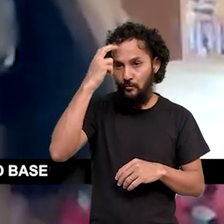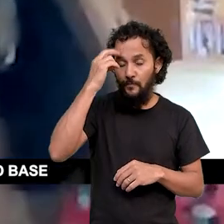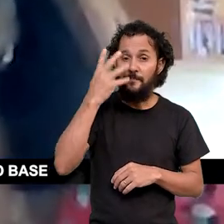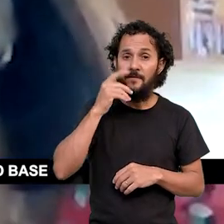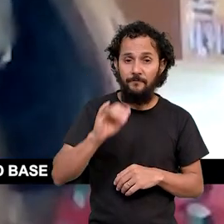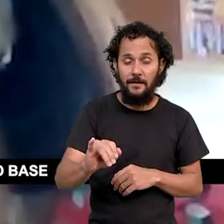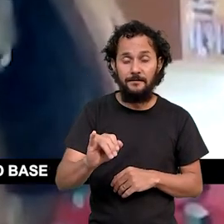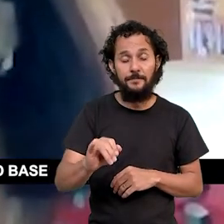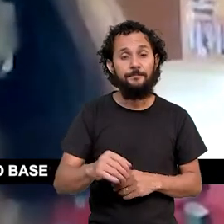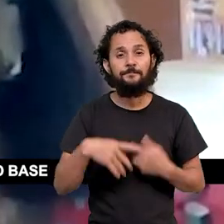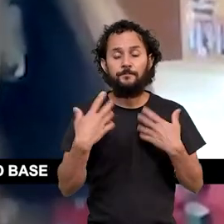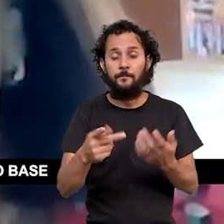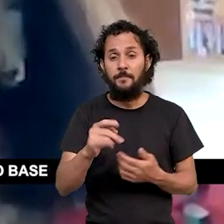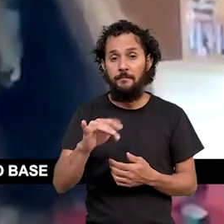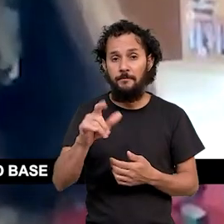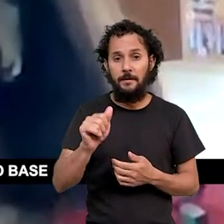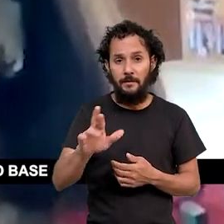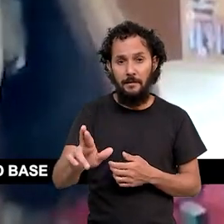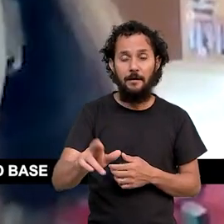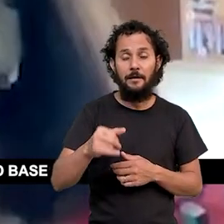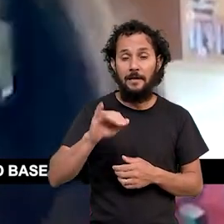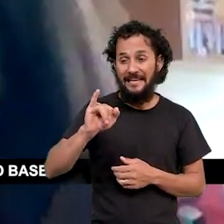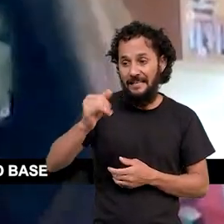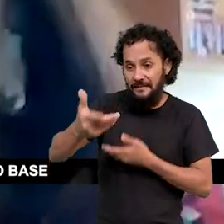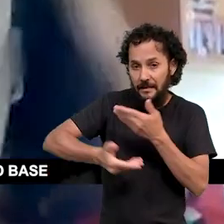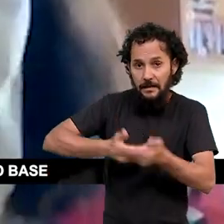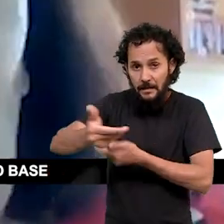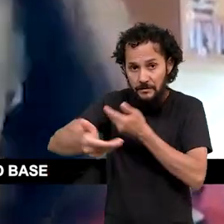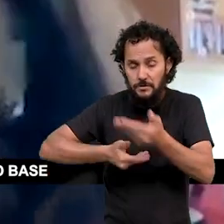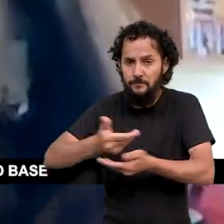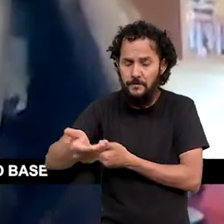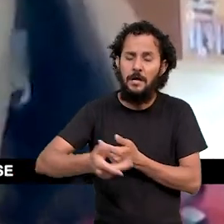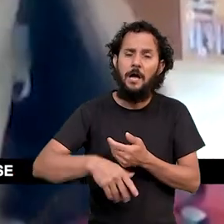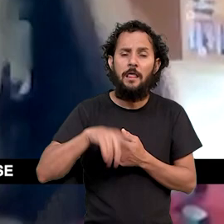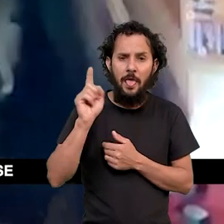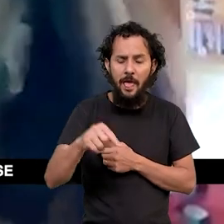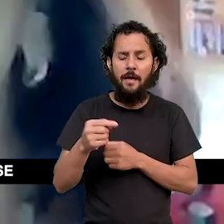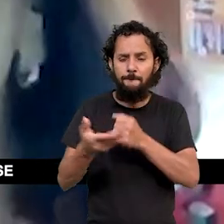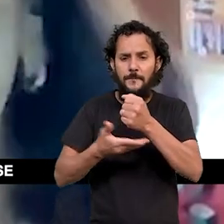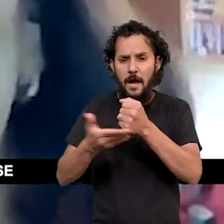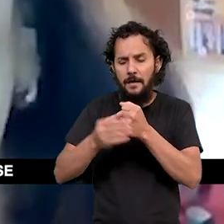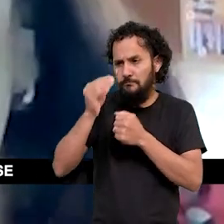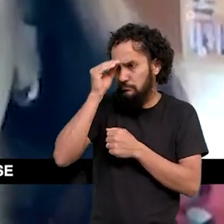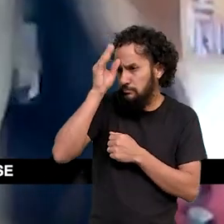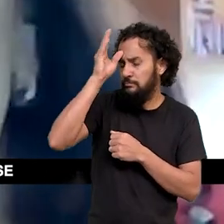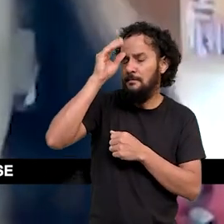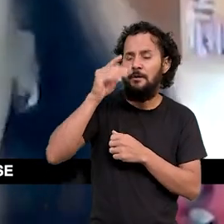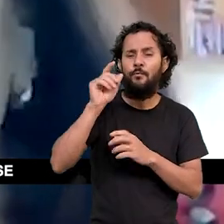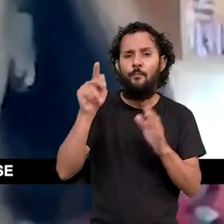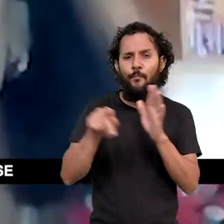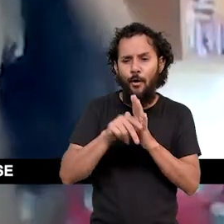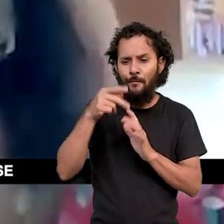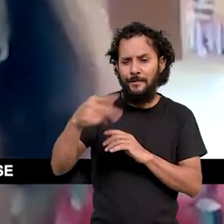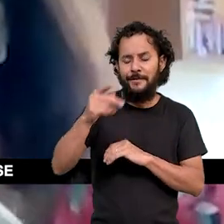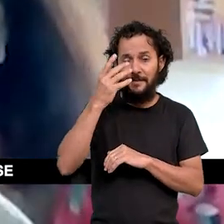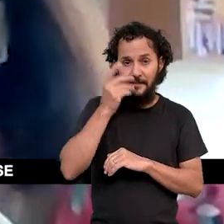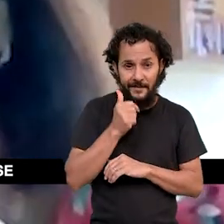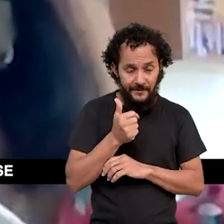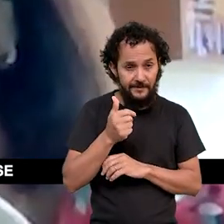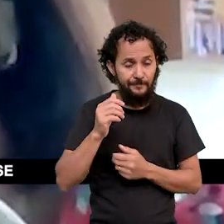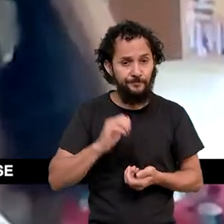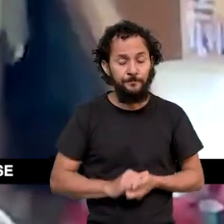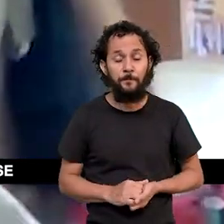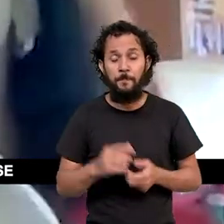culturas da infância, o pilar da interatividade como base de construção do conhecimento por parte das